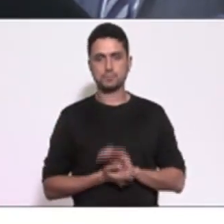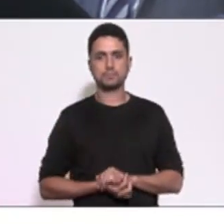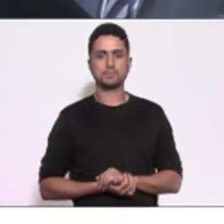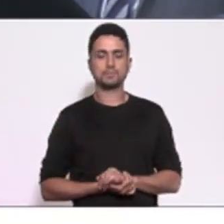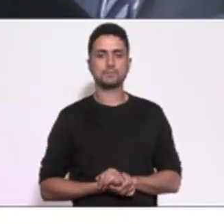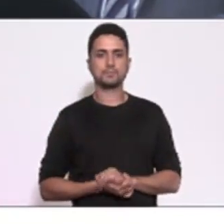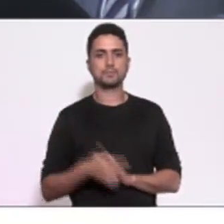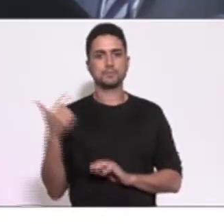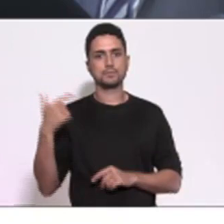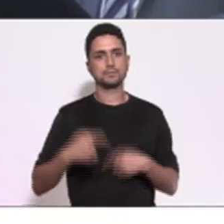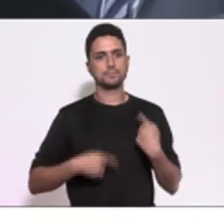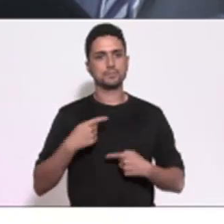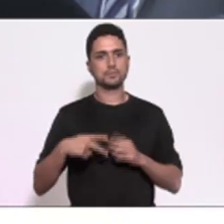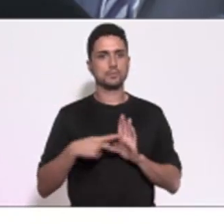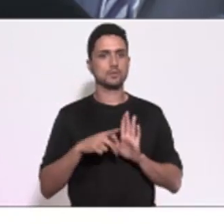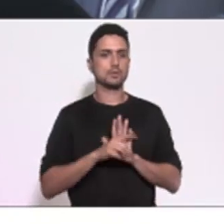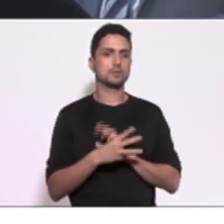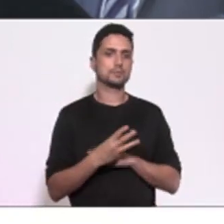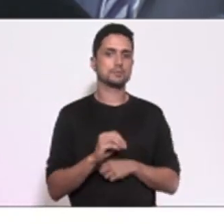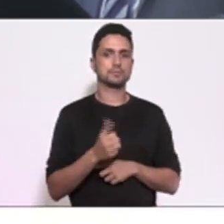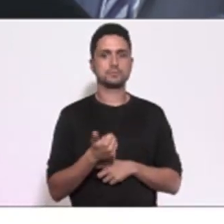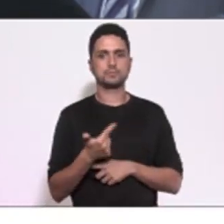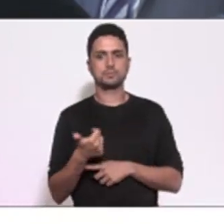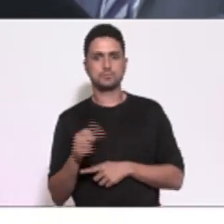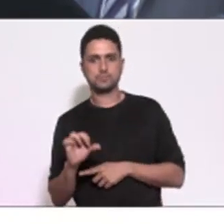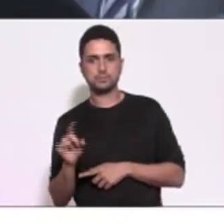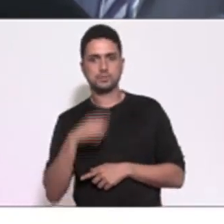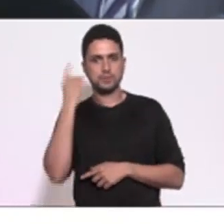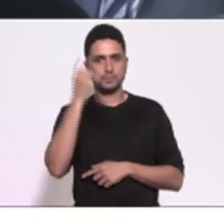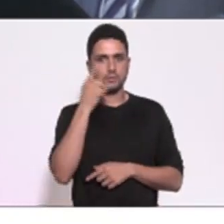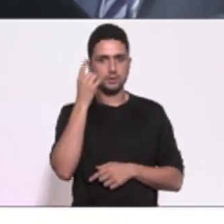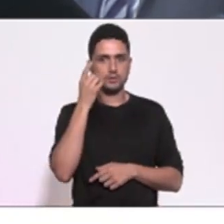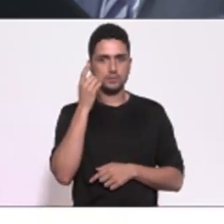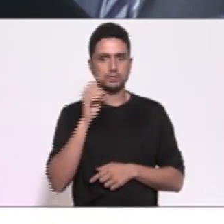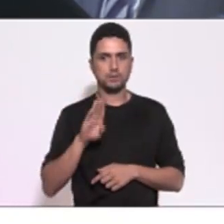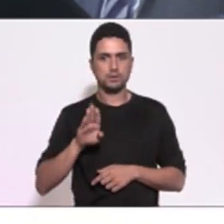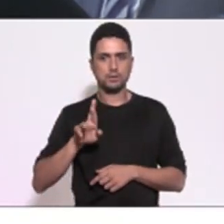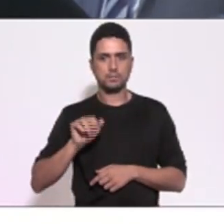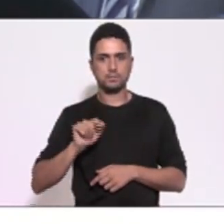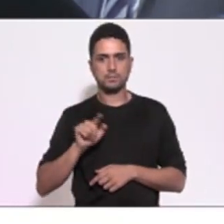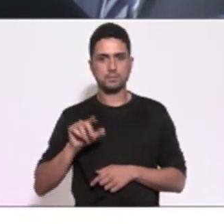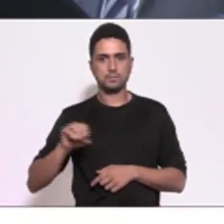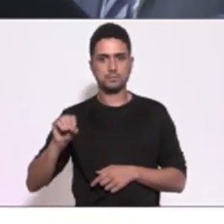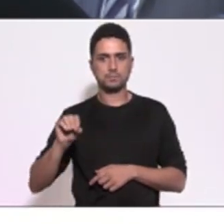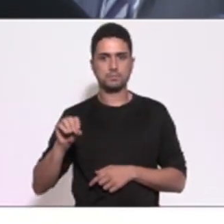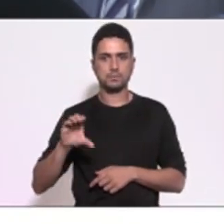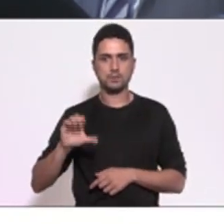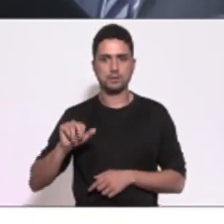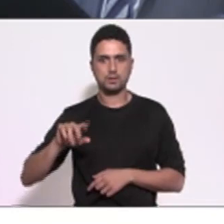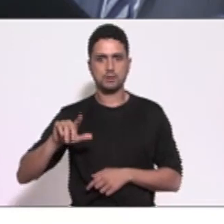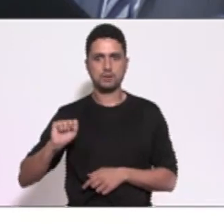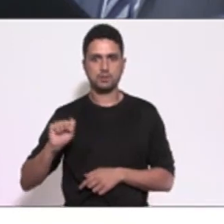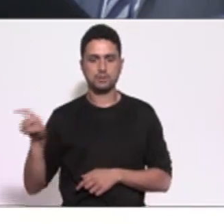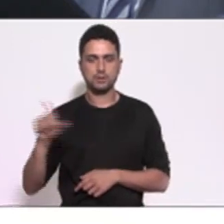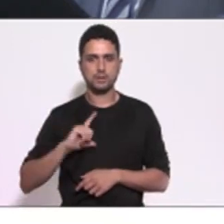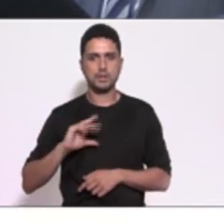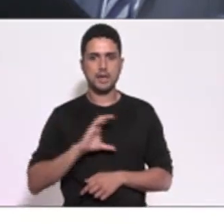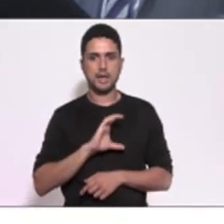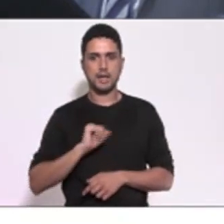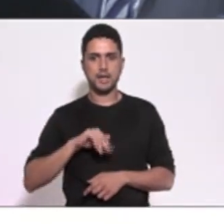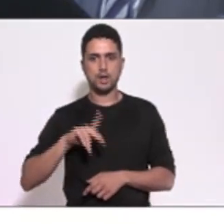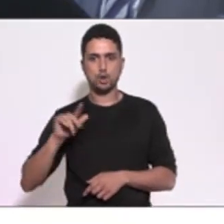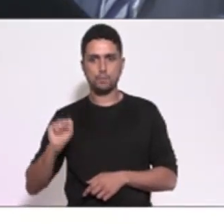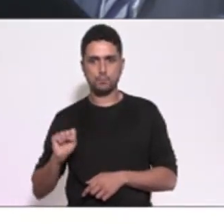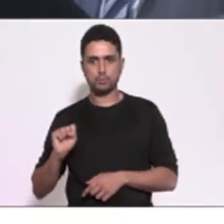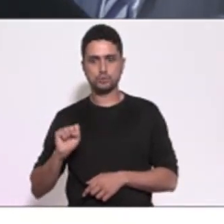discussão, projeto de lei 301 de 2019, de autoria dos deputados Brazão, Carlos Macedo, que classifica Campos dos Goitacazes como município de